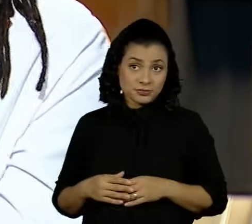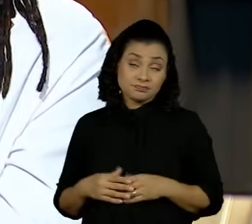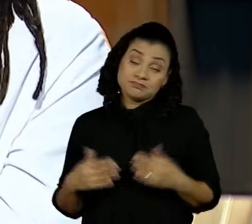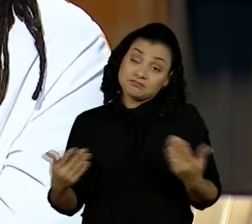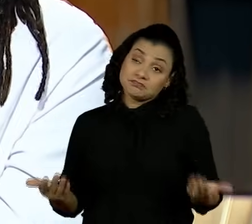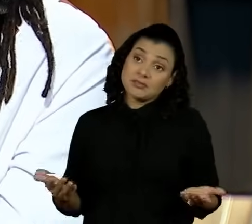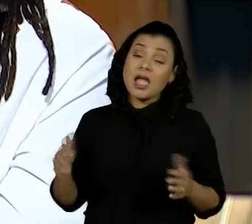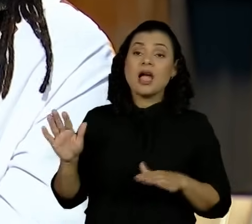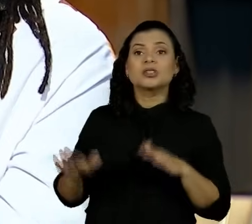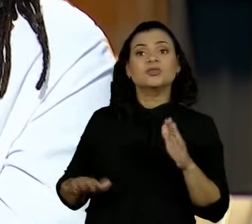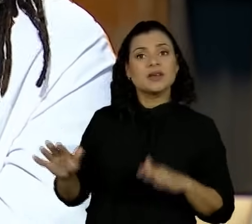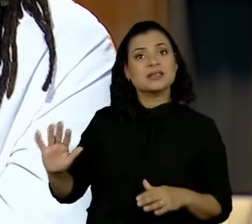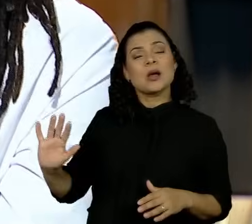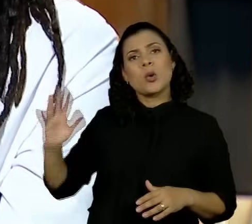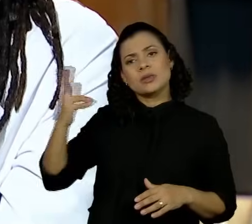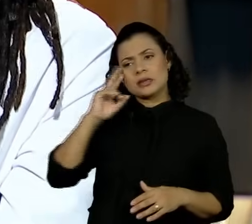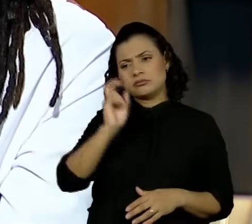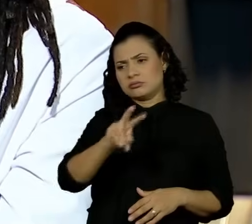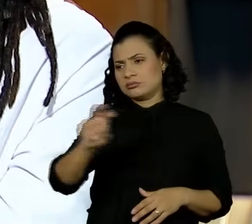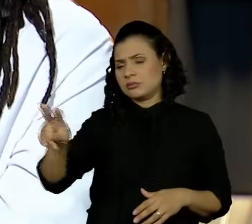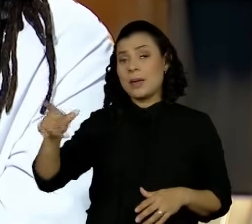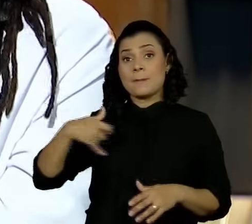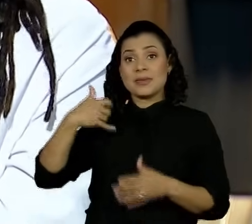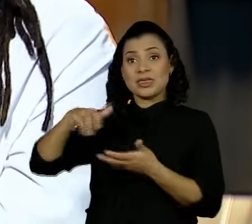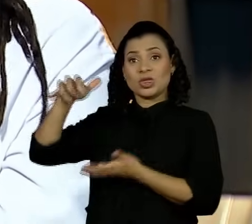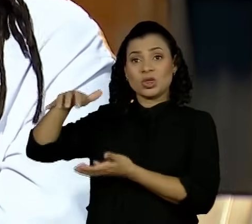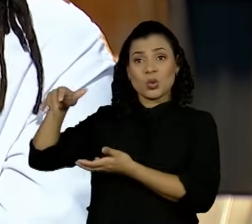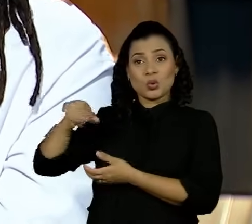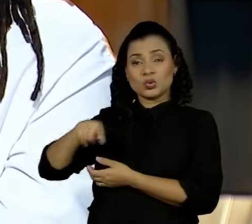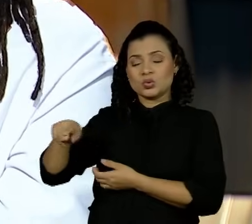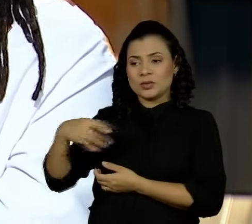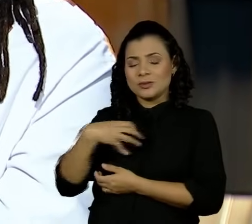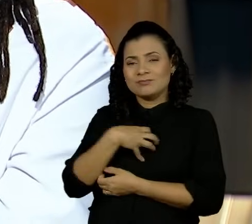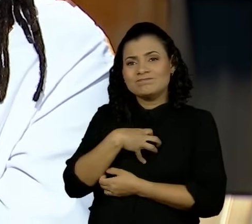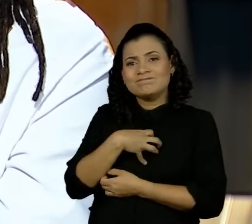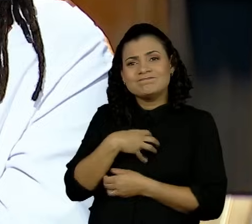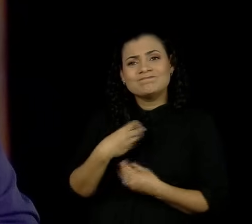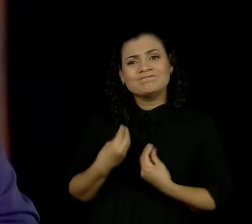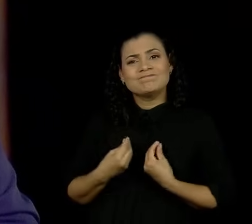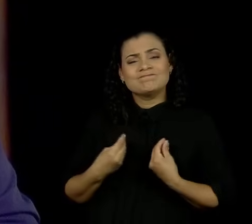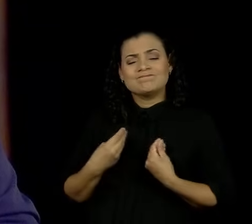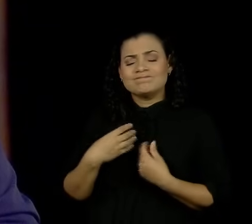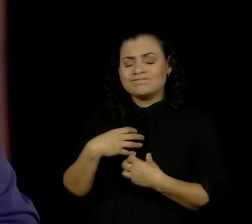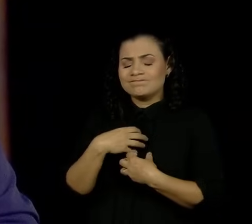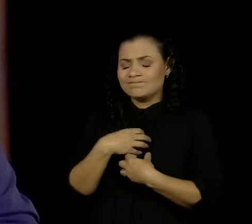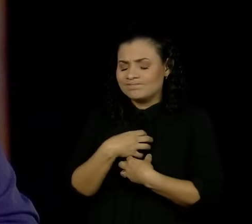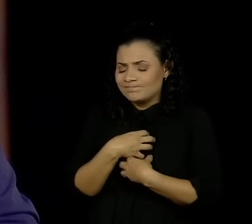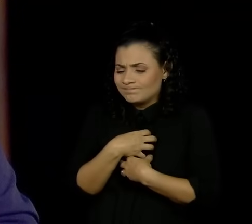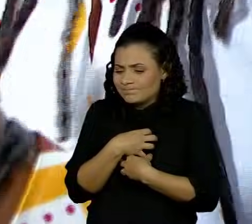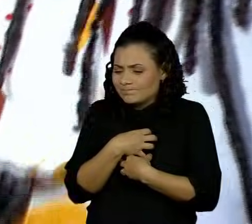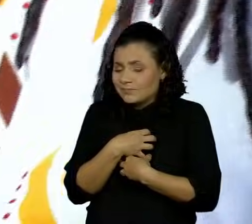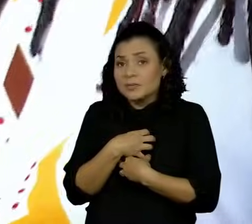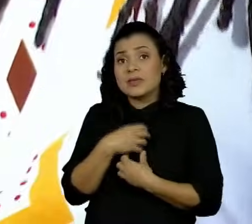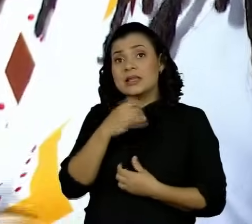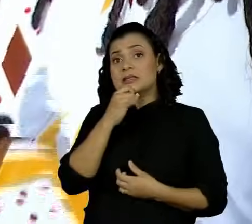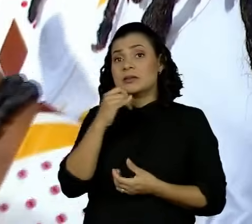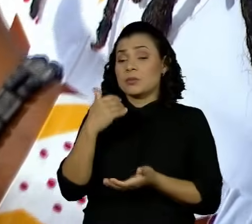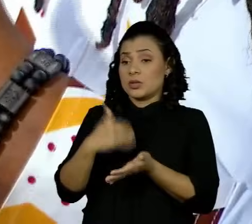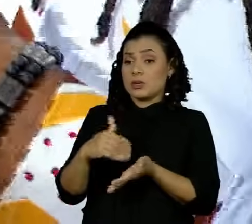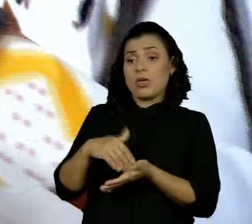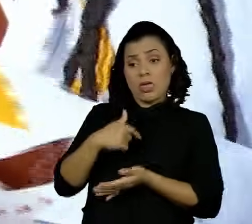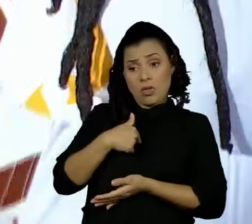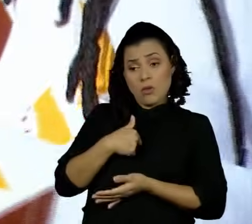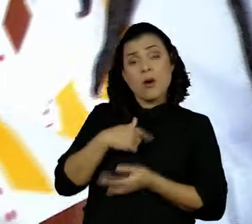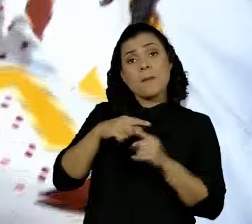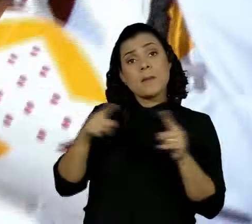diversas situações que eu vejo de pessoas idosas, elas mexem comigo, né? Assim, secretário ou não, eu